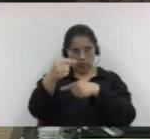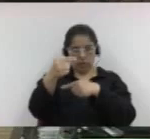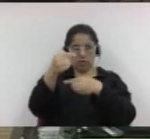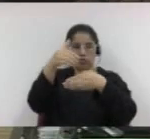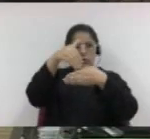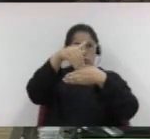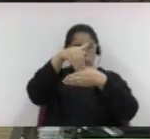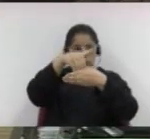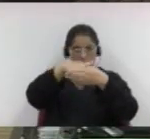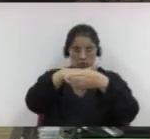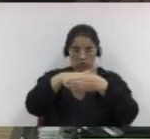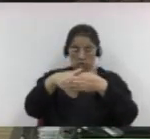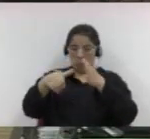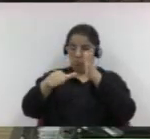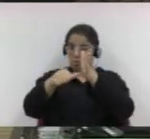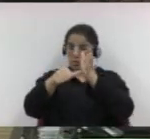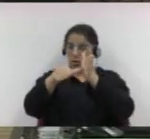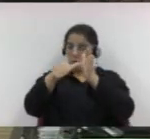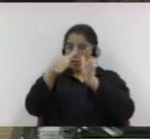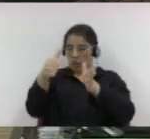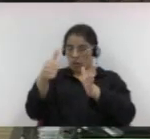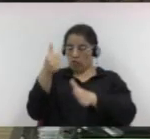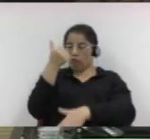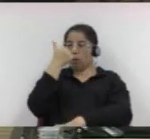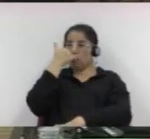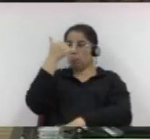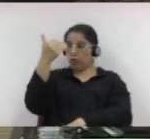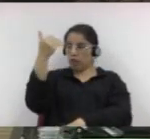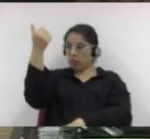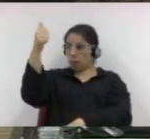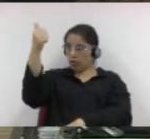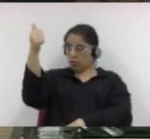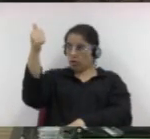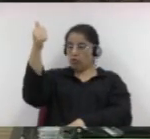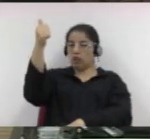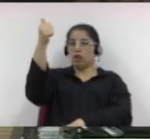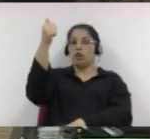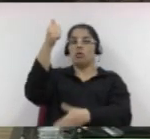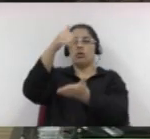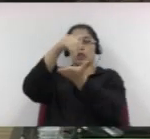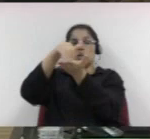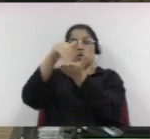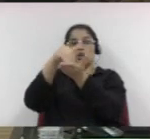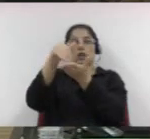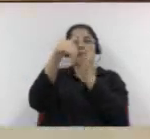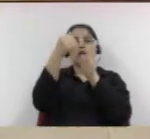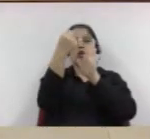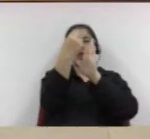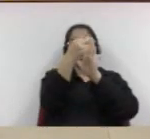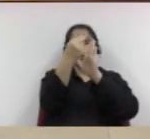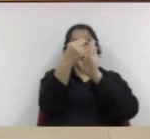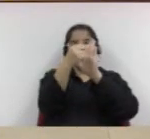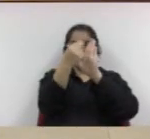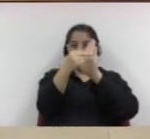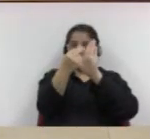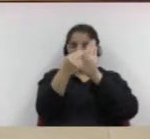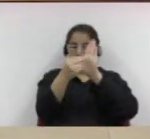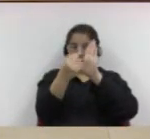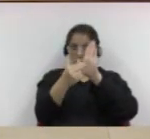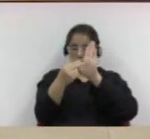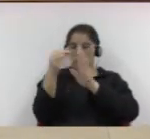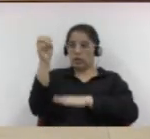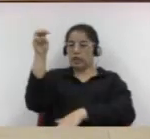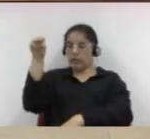votação. Primeiramente, eu peço ao primeiro secretário que faça a chamada nominal dos senhores vereadores e retificando. O